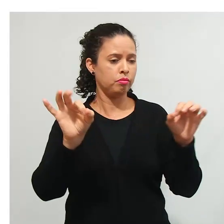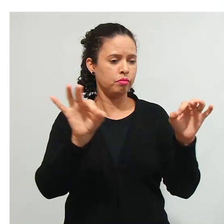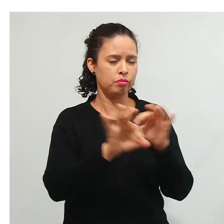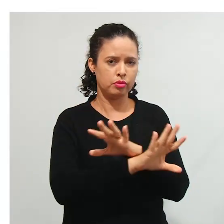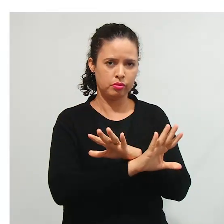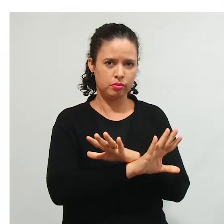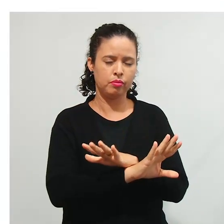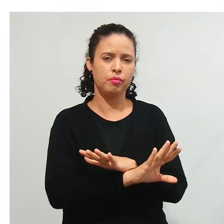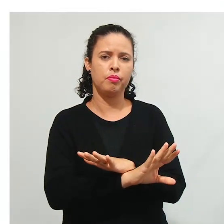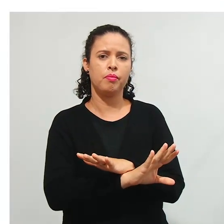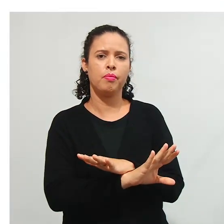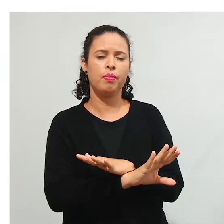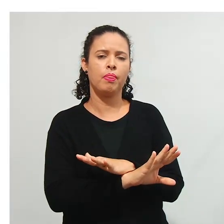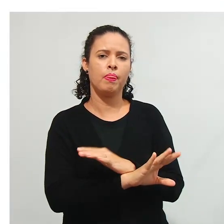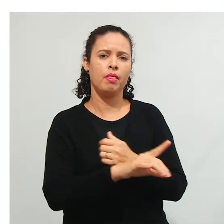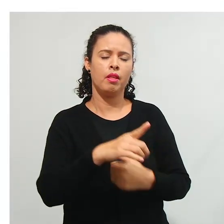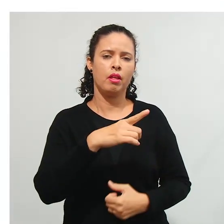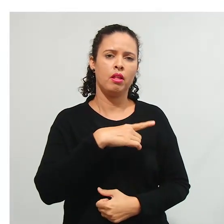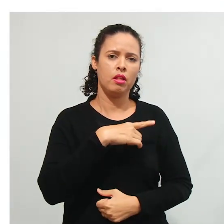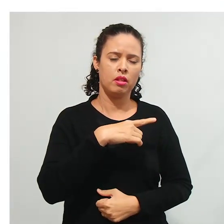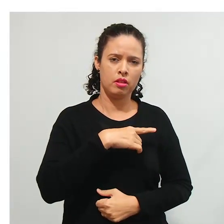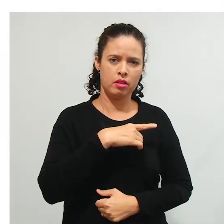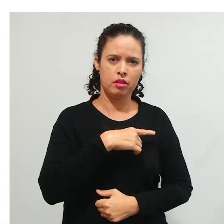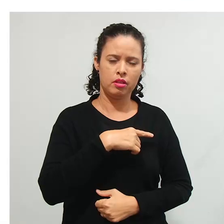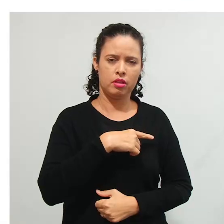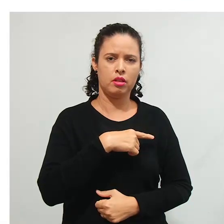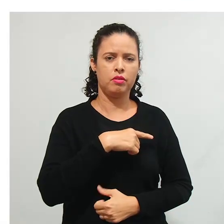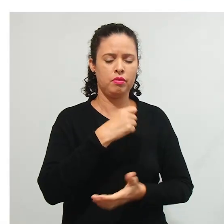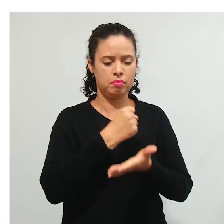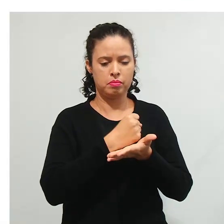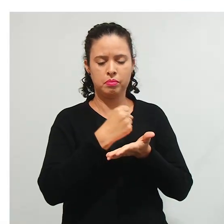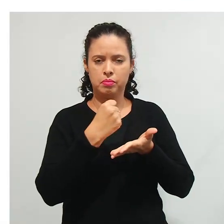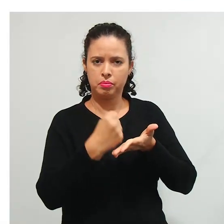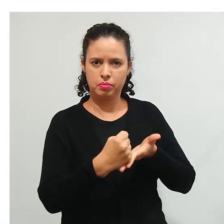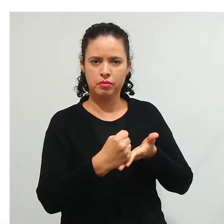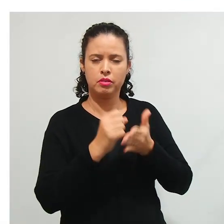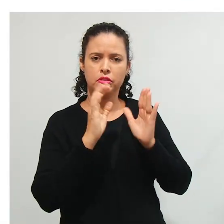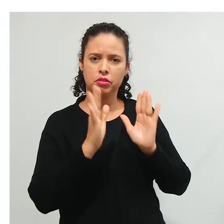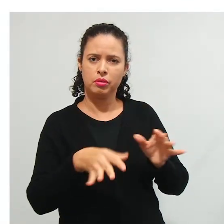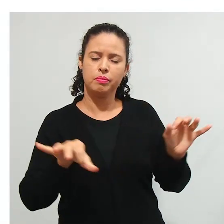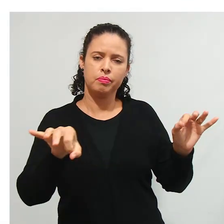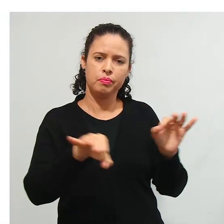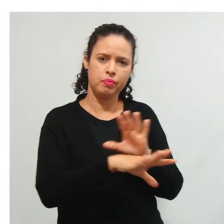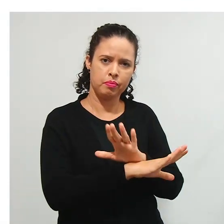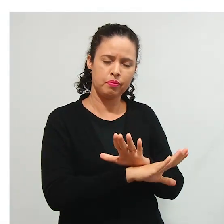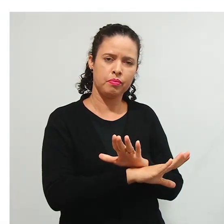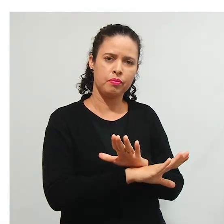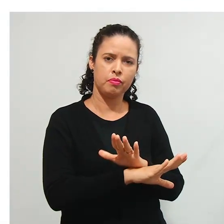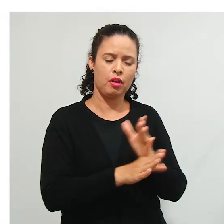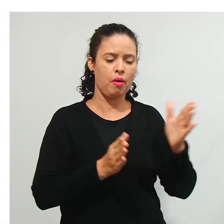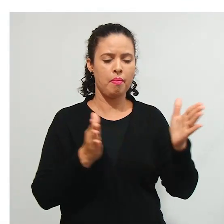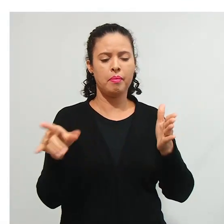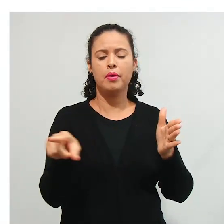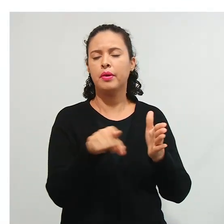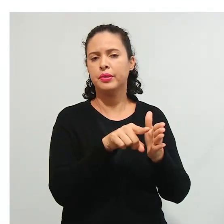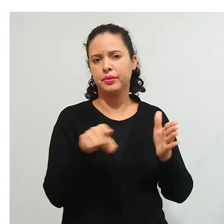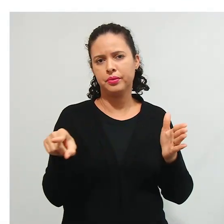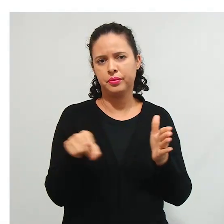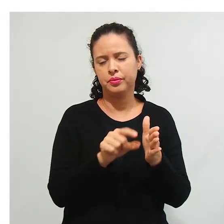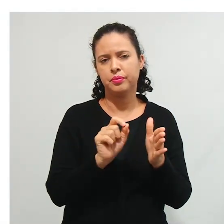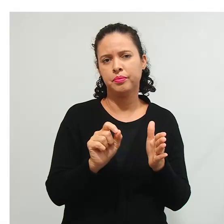pregão eletrônico, que teve a adjudicação e a homologação, já encerramos a